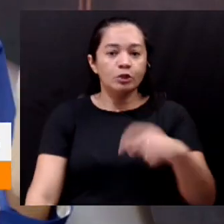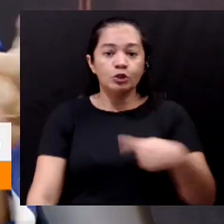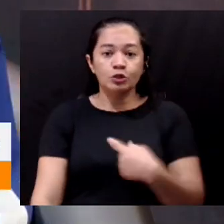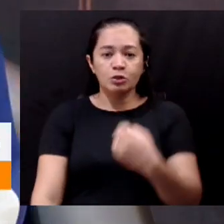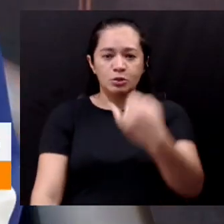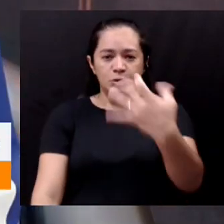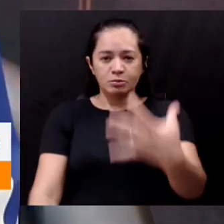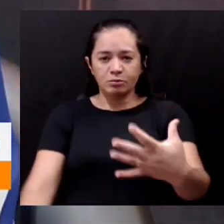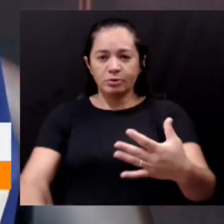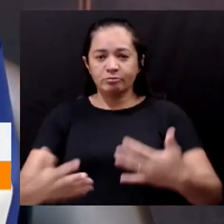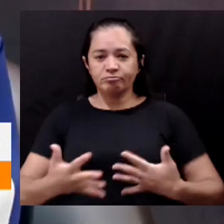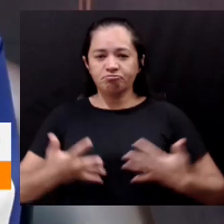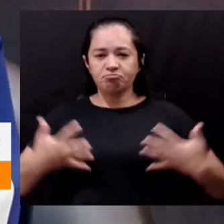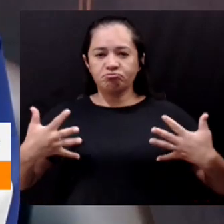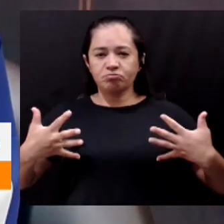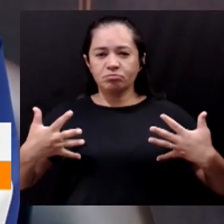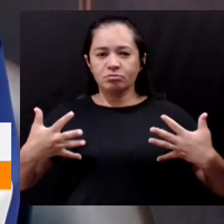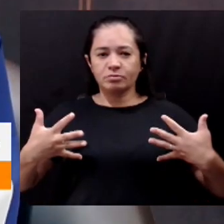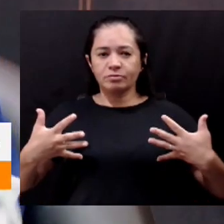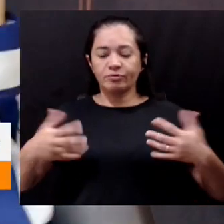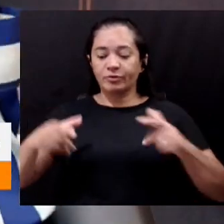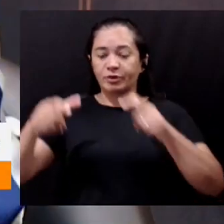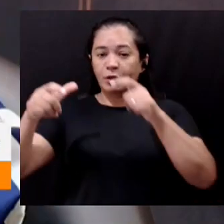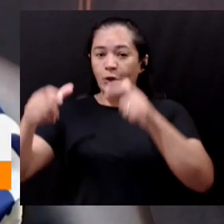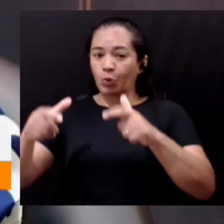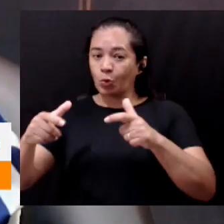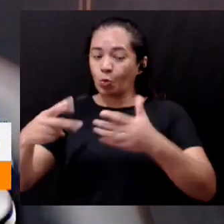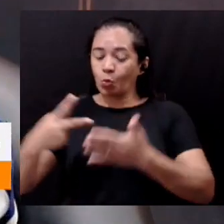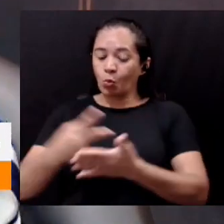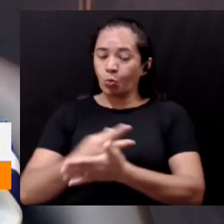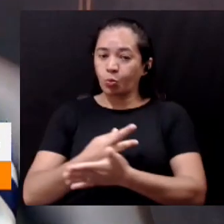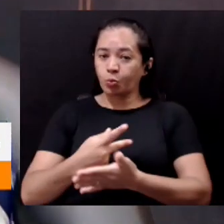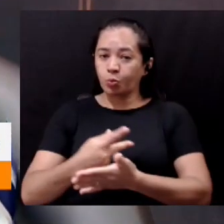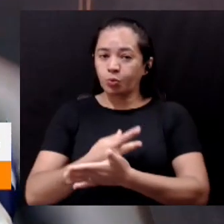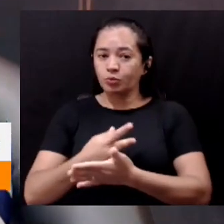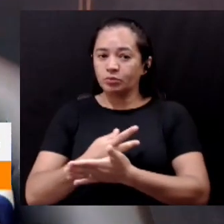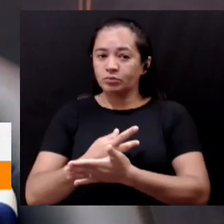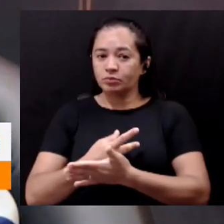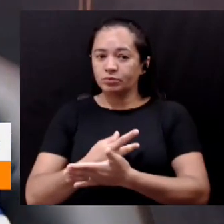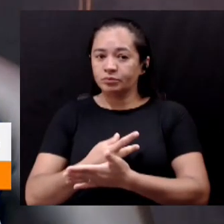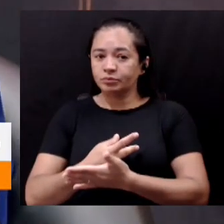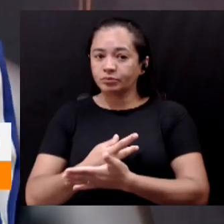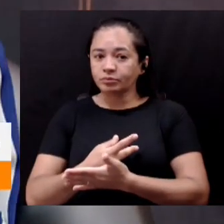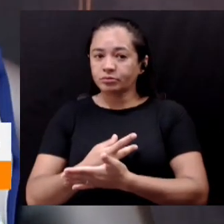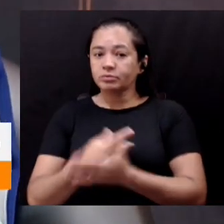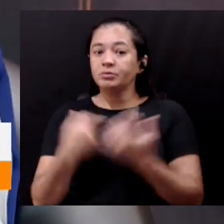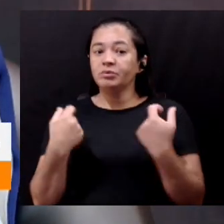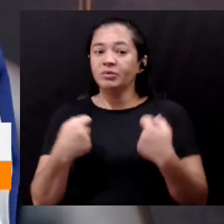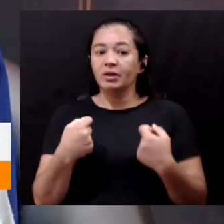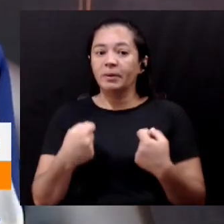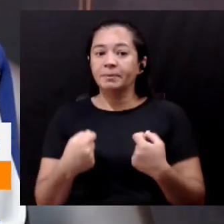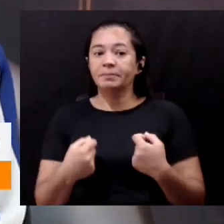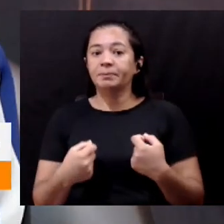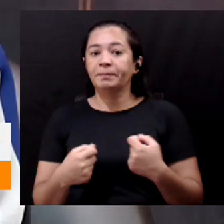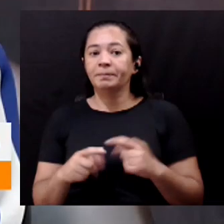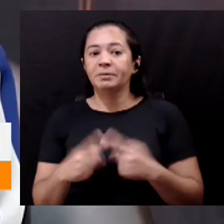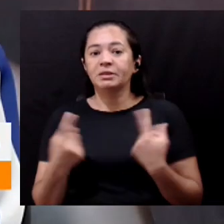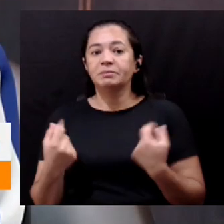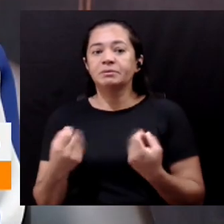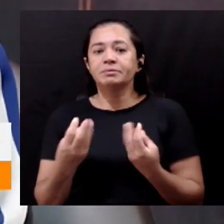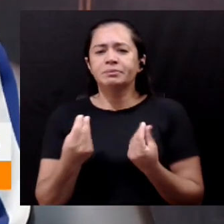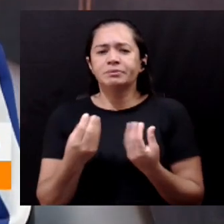esse lugar mal colocado, que não é aquele ego que eu falei que é necessário, todos temos, Aham. Uhum. mas é esse senso